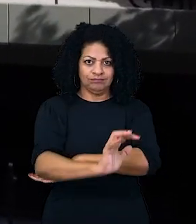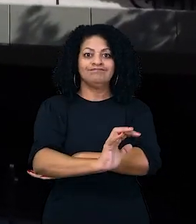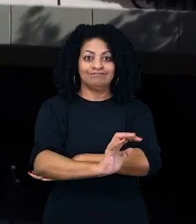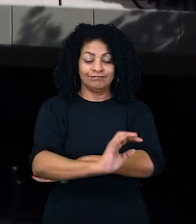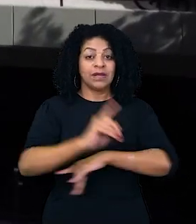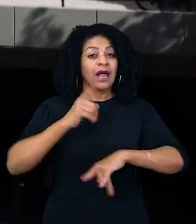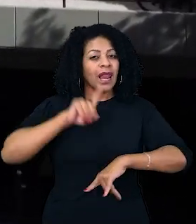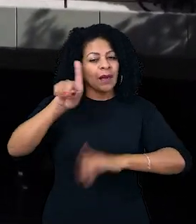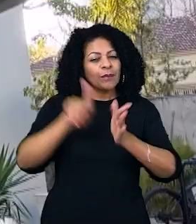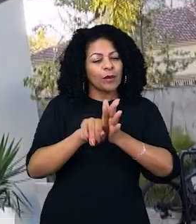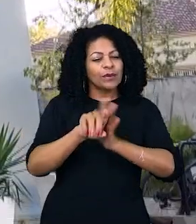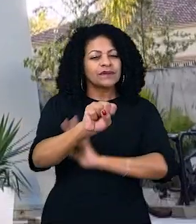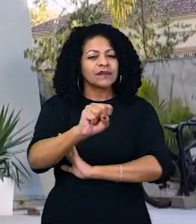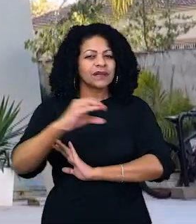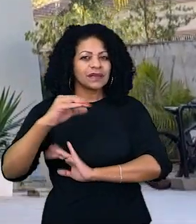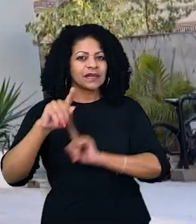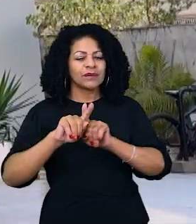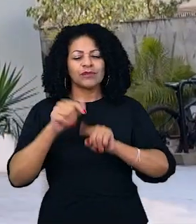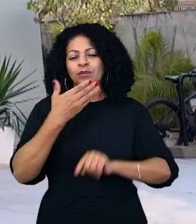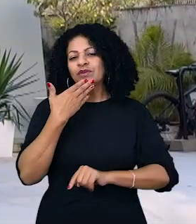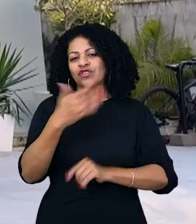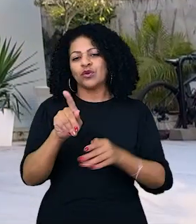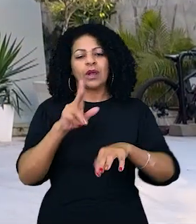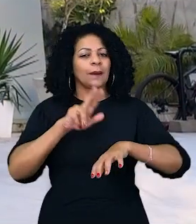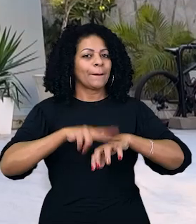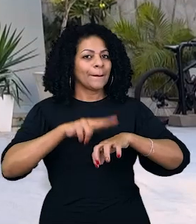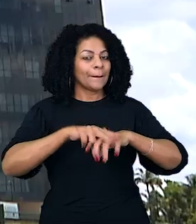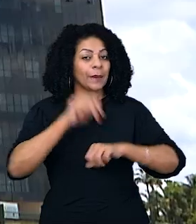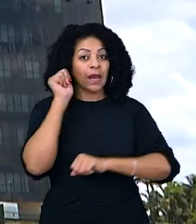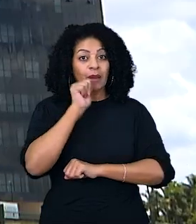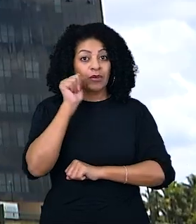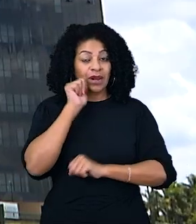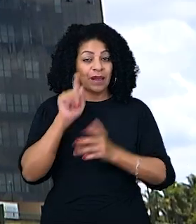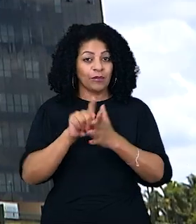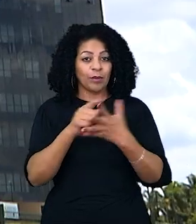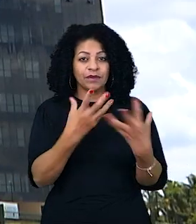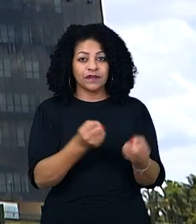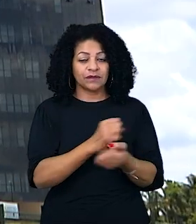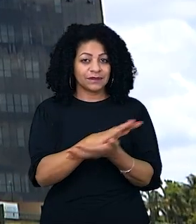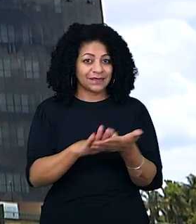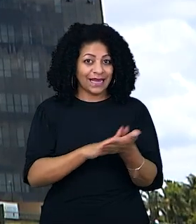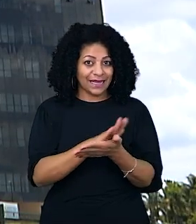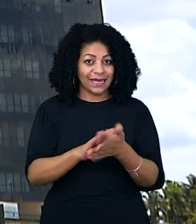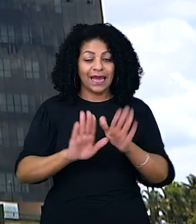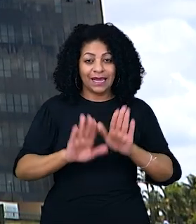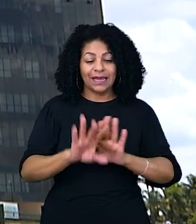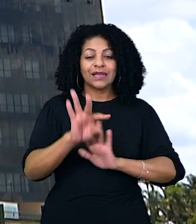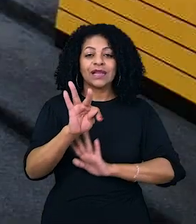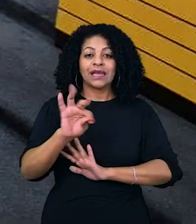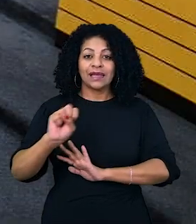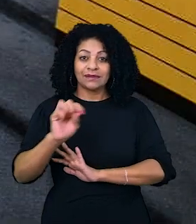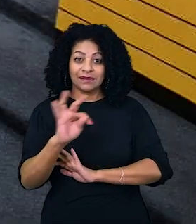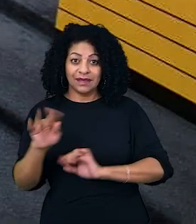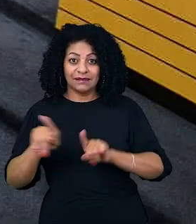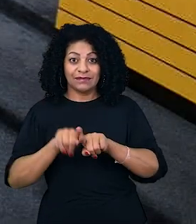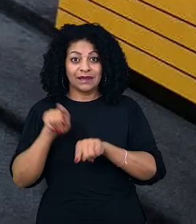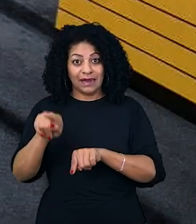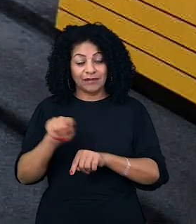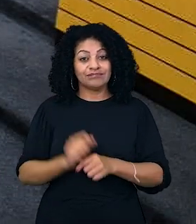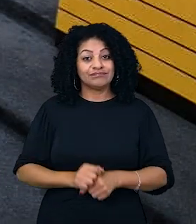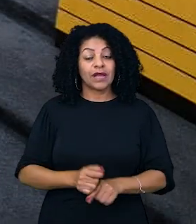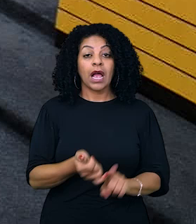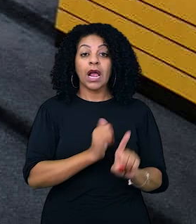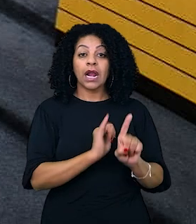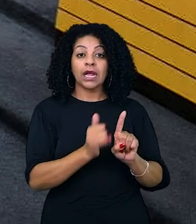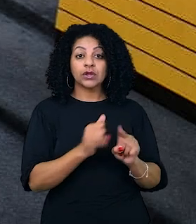Região em Santa Catarina, o pedido da viúva foi negado. Ela recorreu ao Tribunal Superior do Trabalho. O relator do